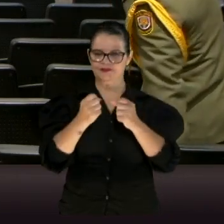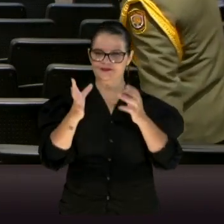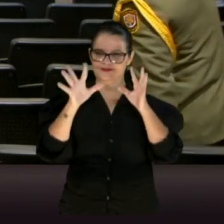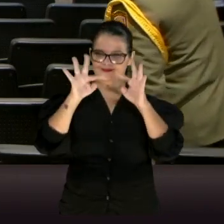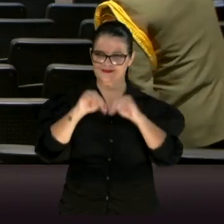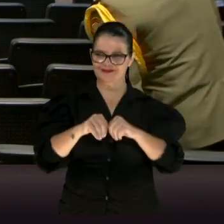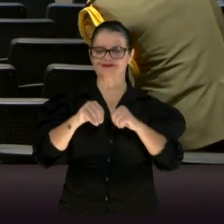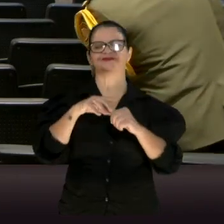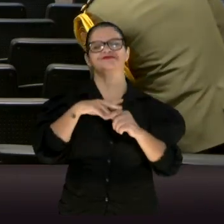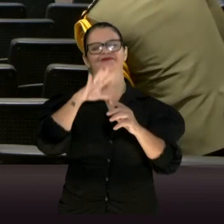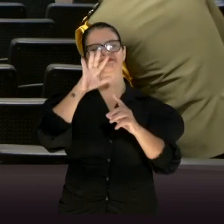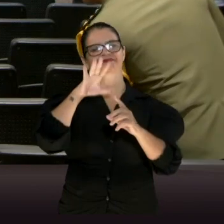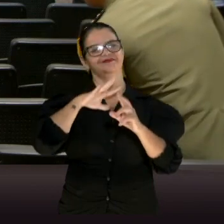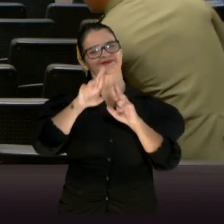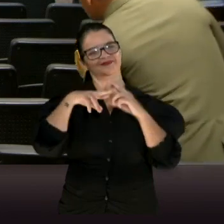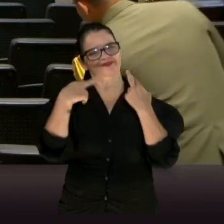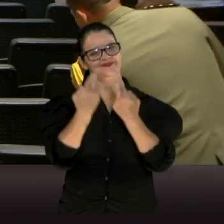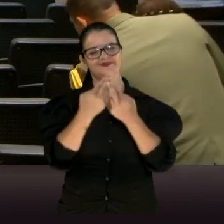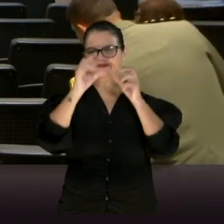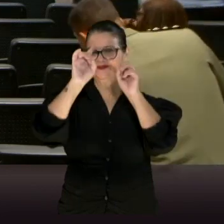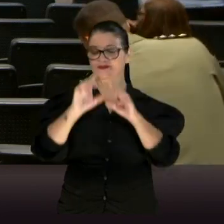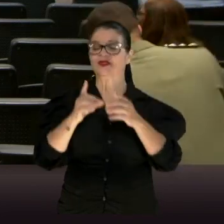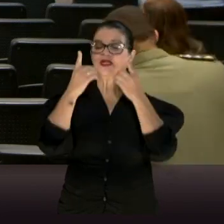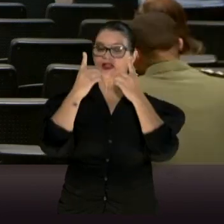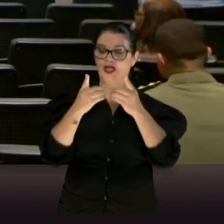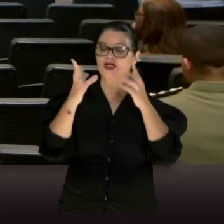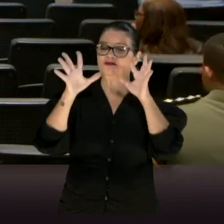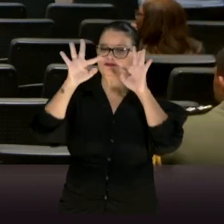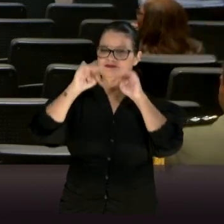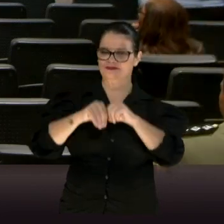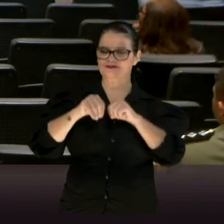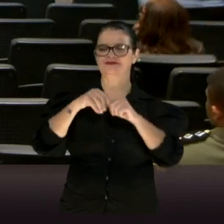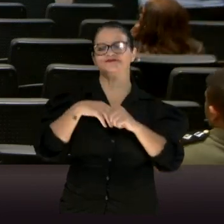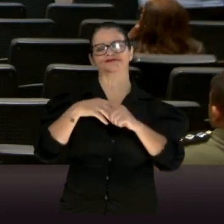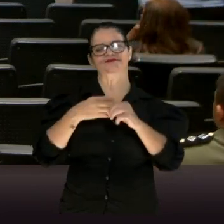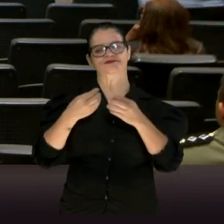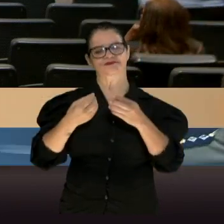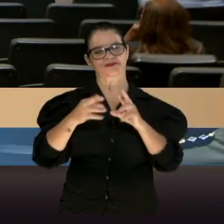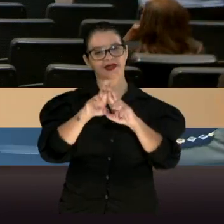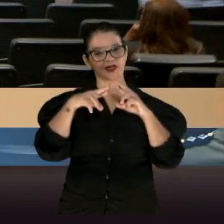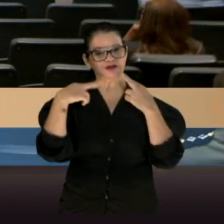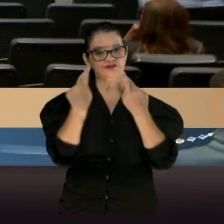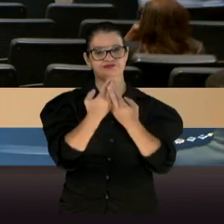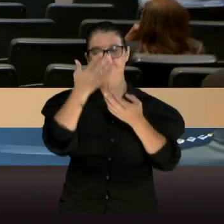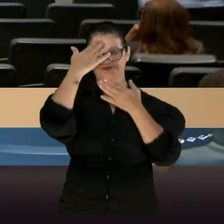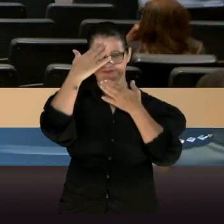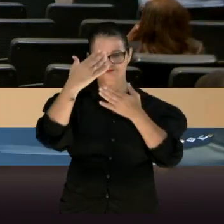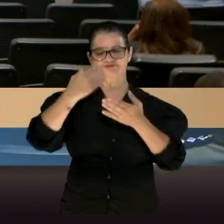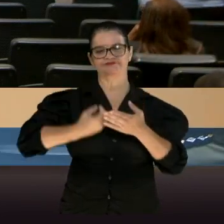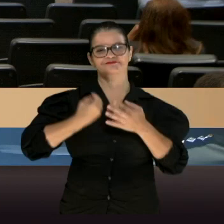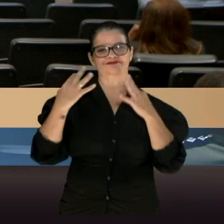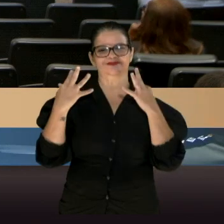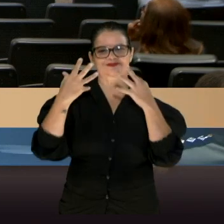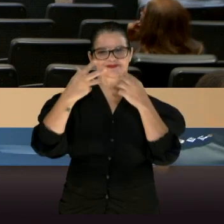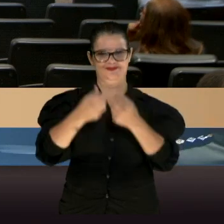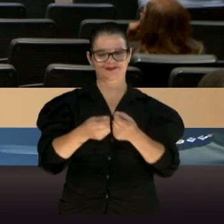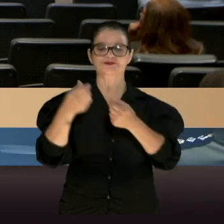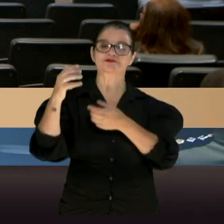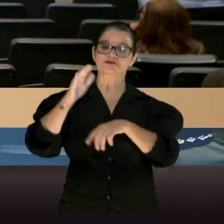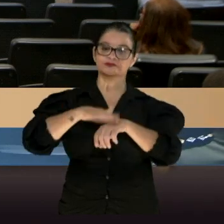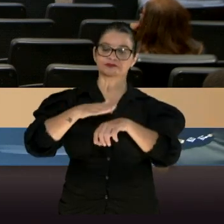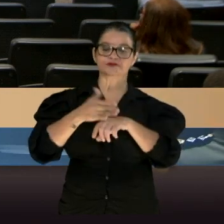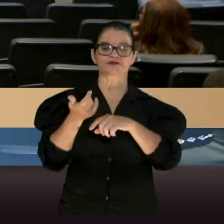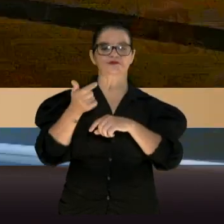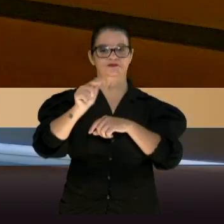reunião solene. Declaro encerrada a presente reunião. Agradeço a presença de todos.